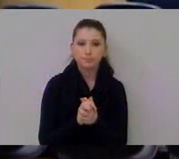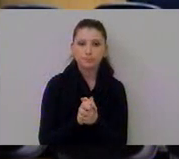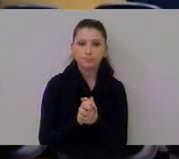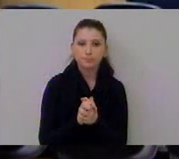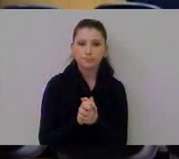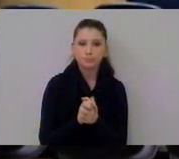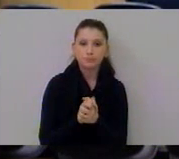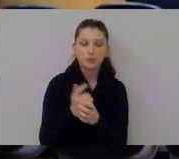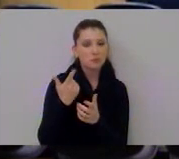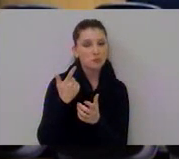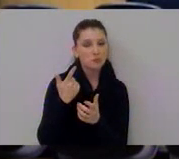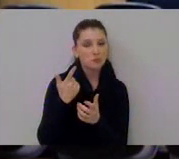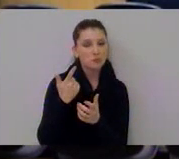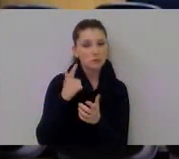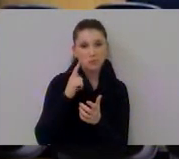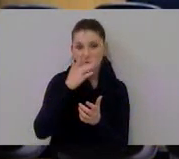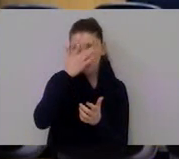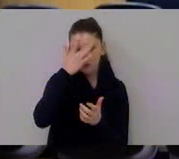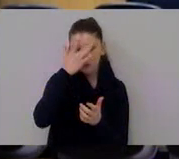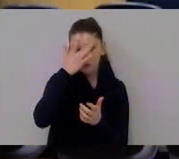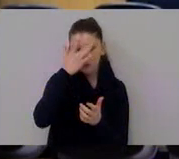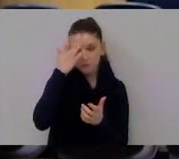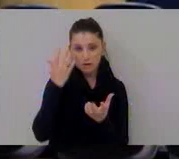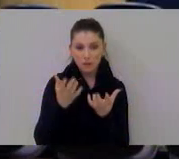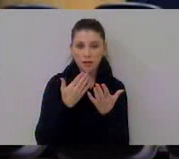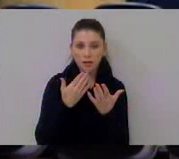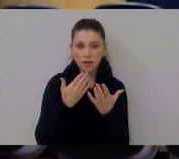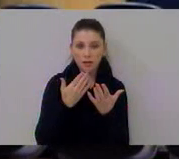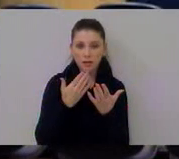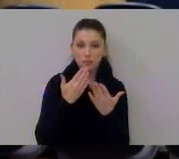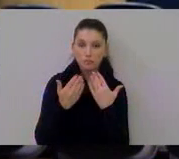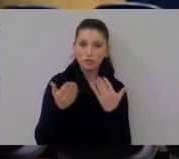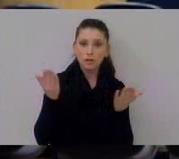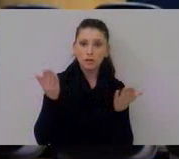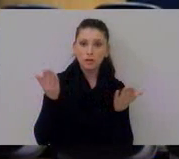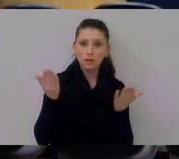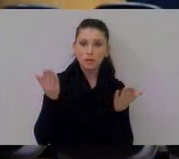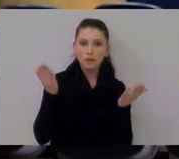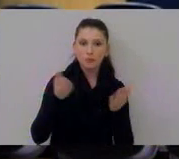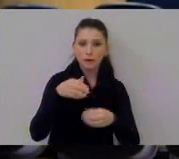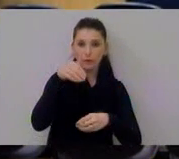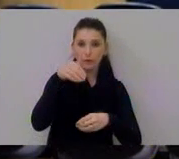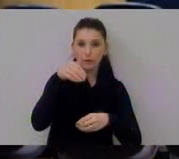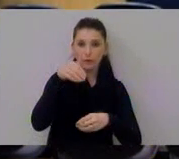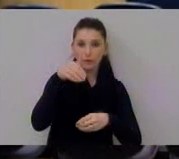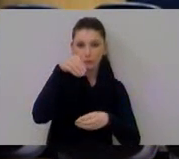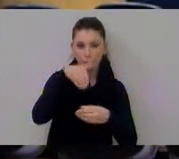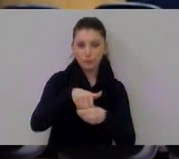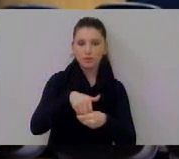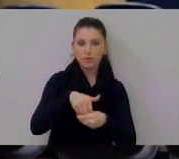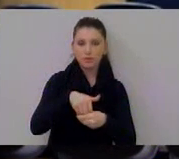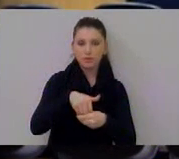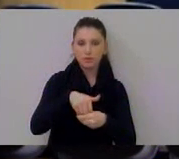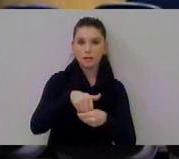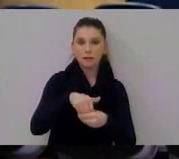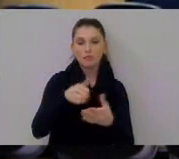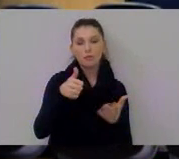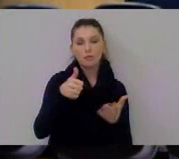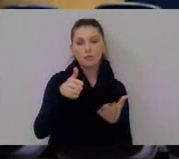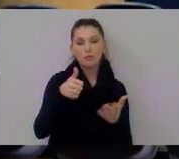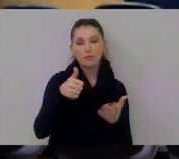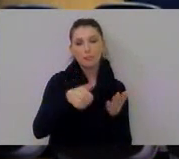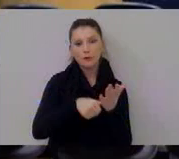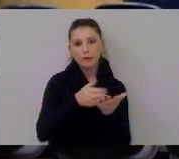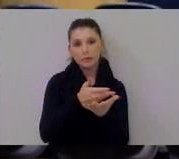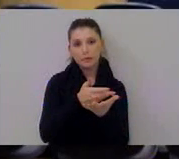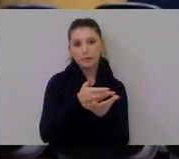Não havendo mais quem queira discutir, em votação, os contrários se manifestem. Aprovado por unanimidade.